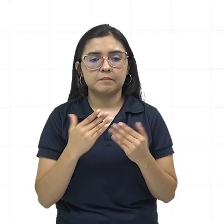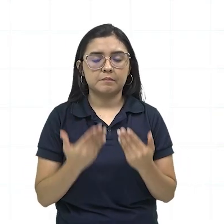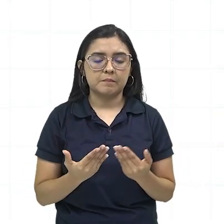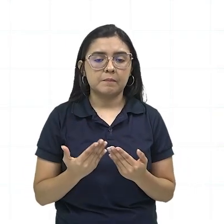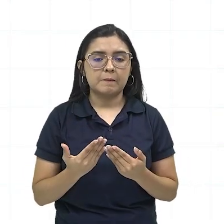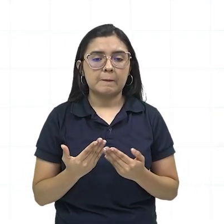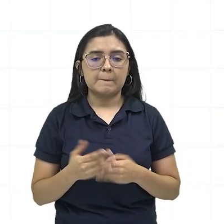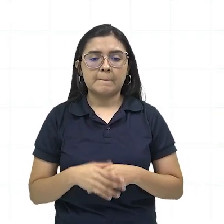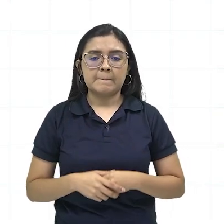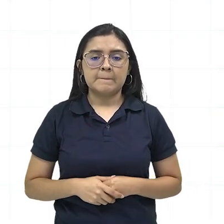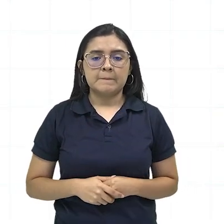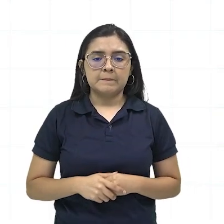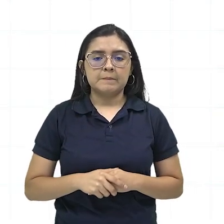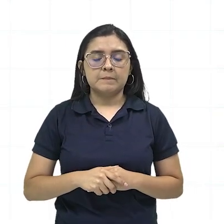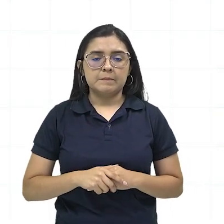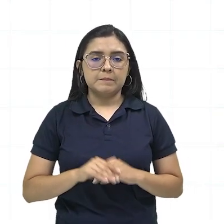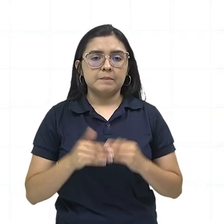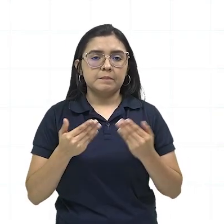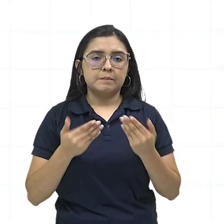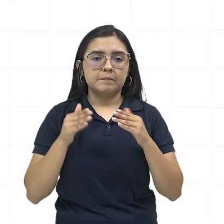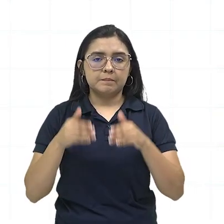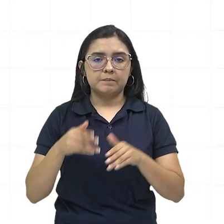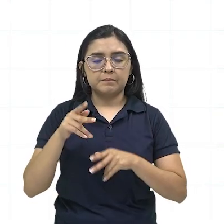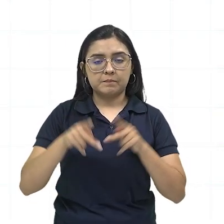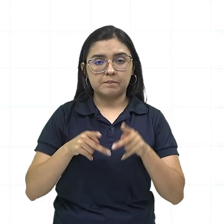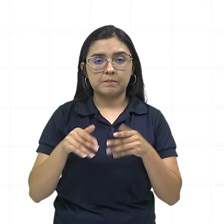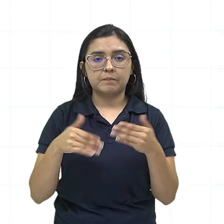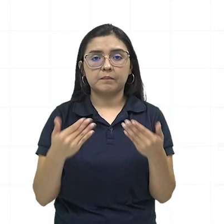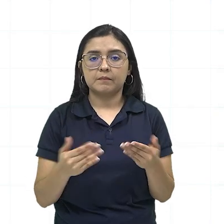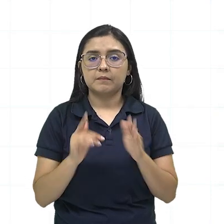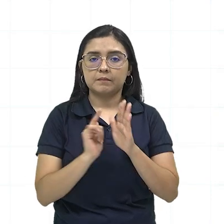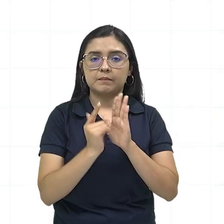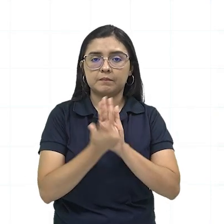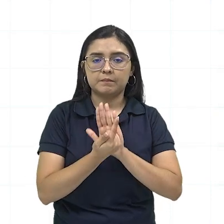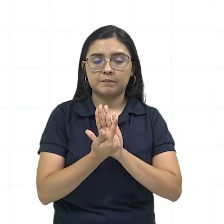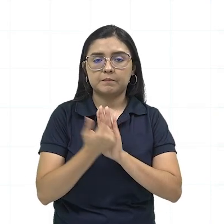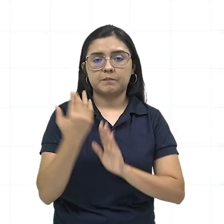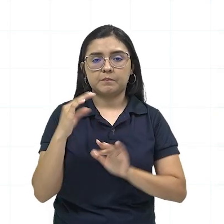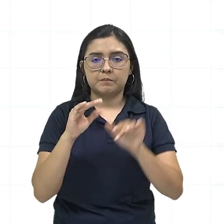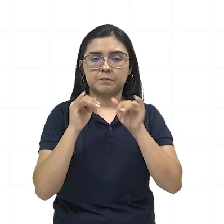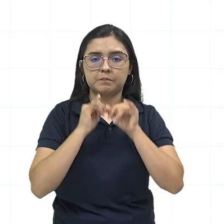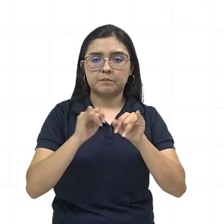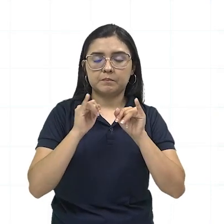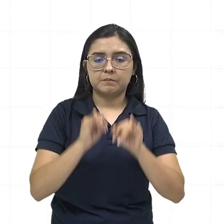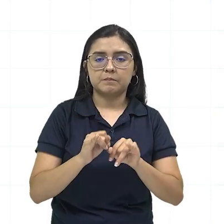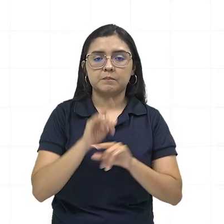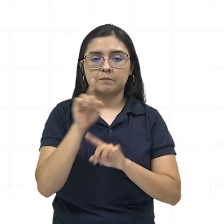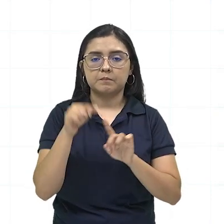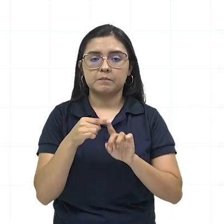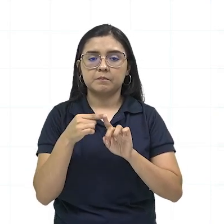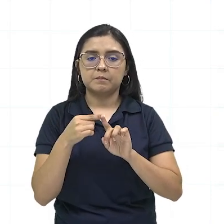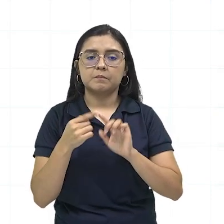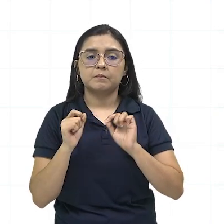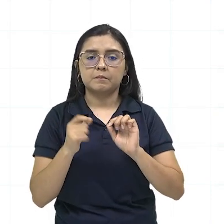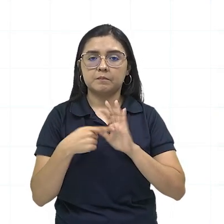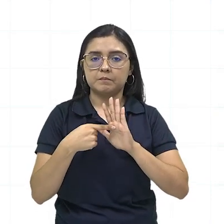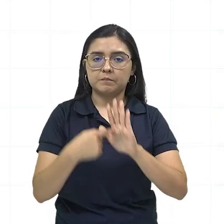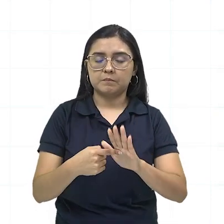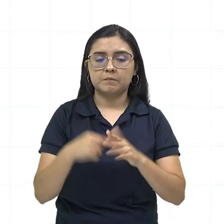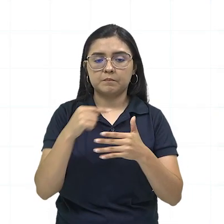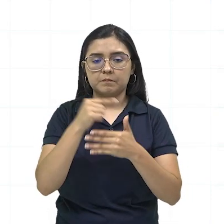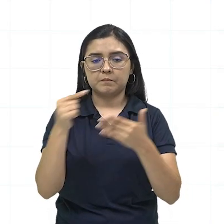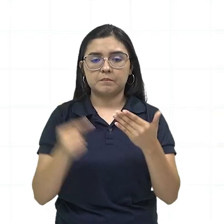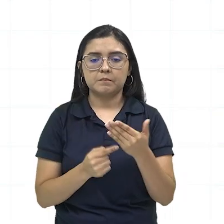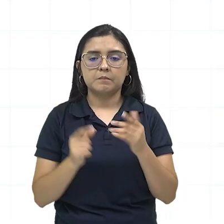precisam voltar para as pessoas de alguma forma. E os gêneros de divulgação científica eles buscam apresentar esses elementos. Então isso